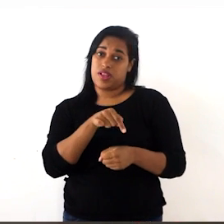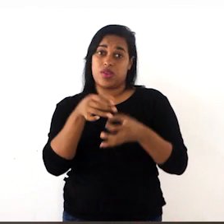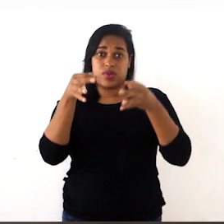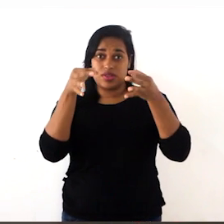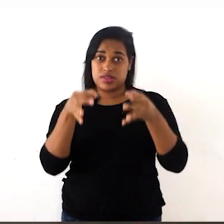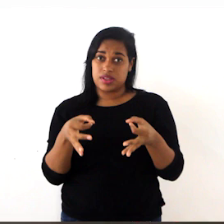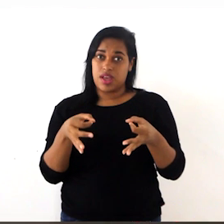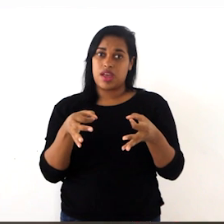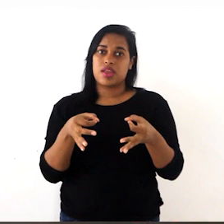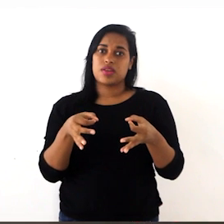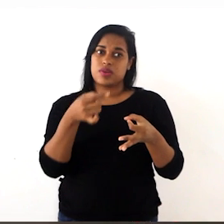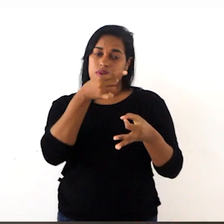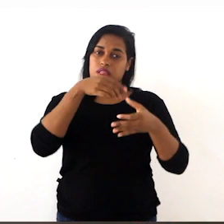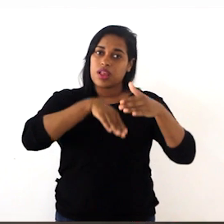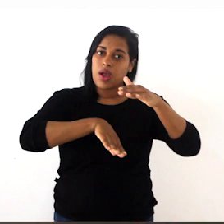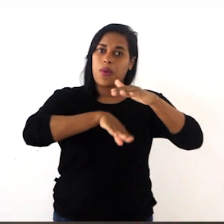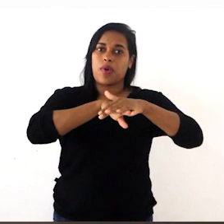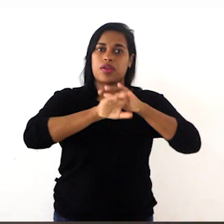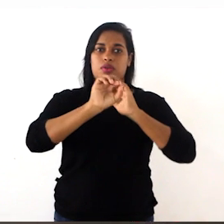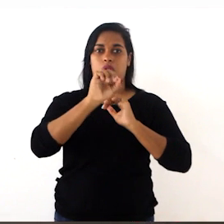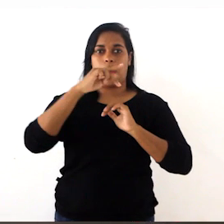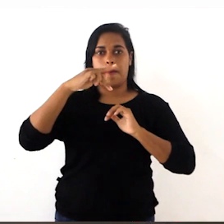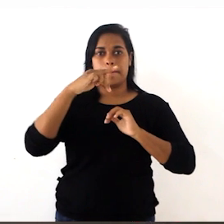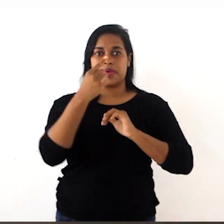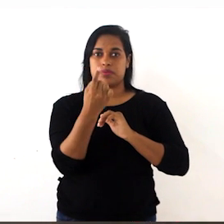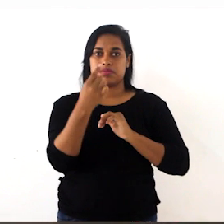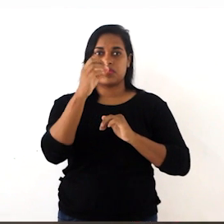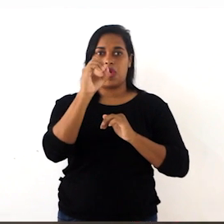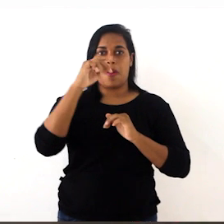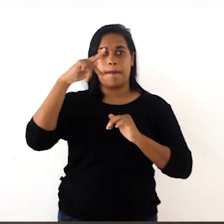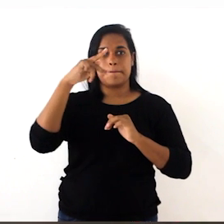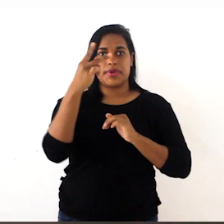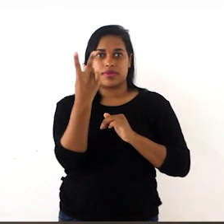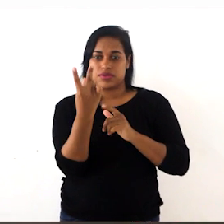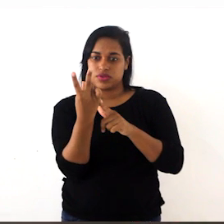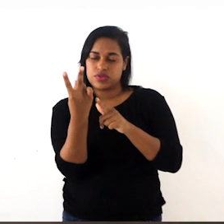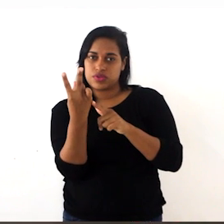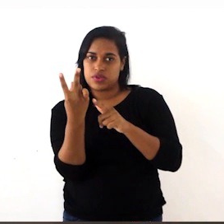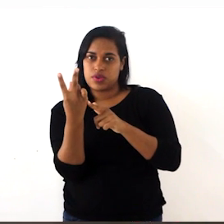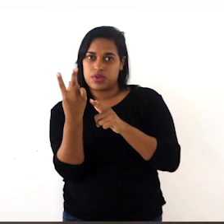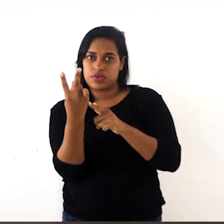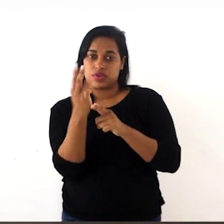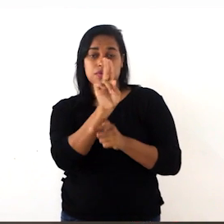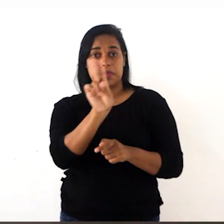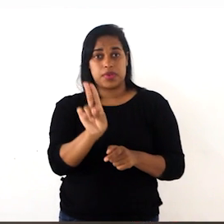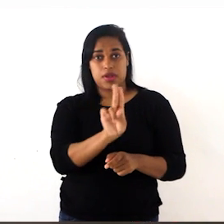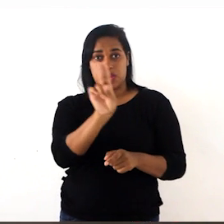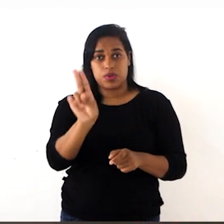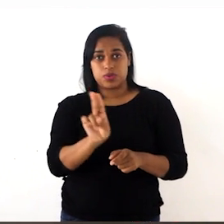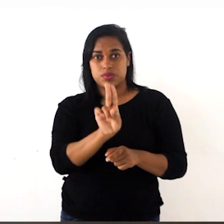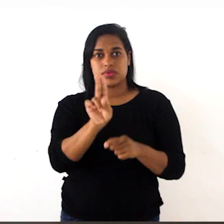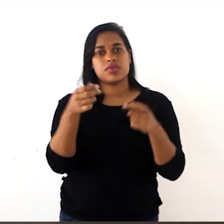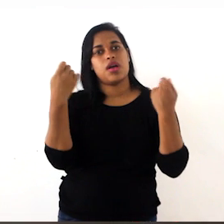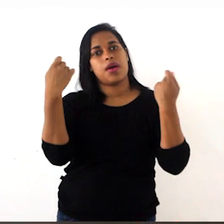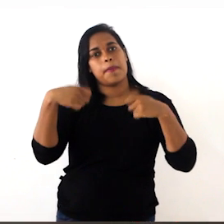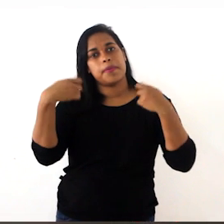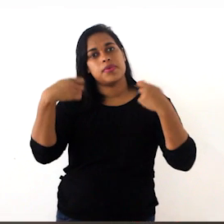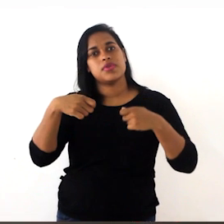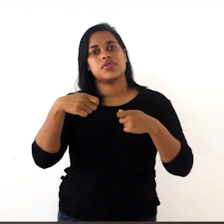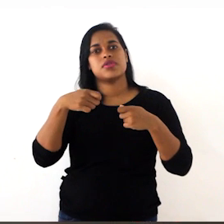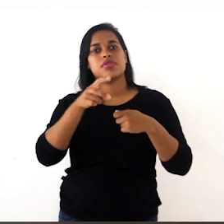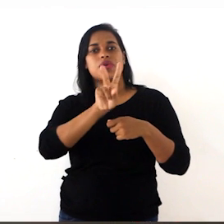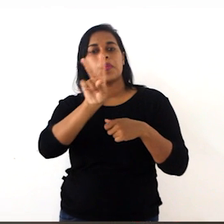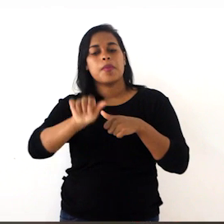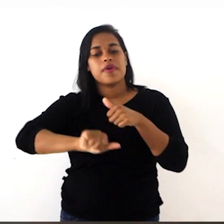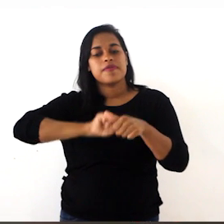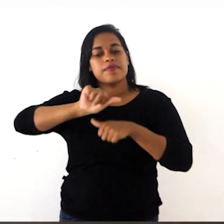formulário, que está lá, que a gente colocou P1 ou P2, para a gente utilizar essas variáveis, a gente vai usar uma variável